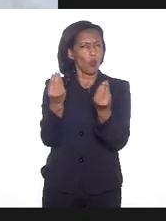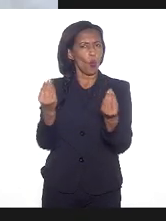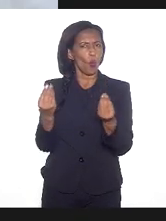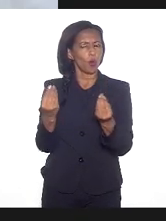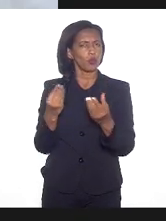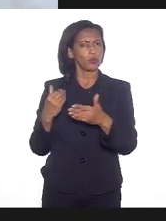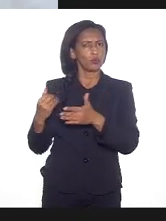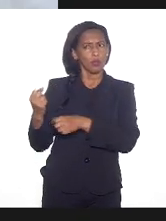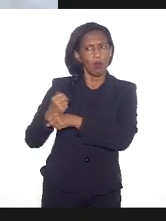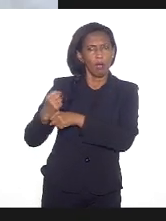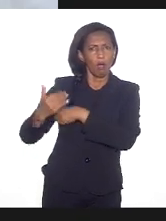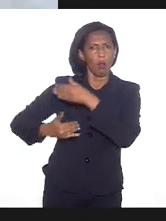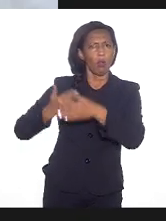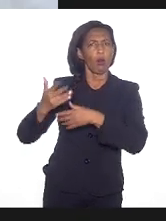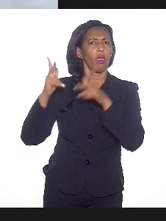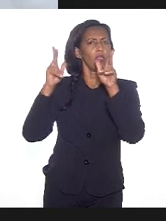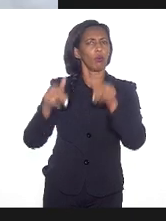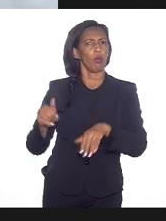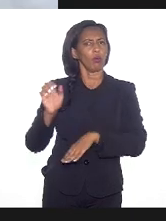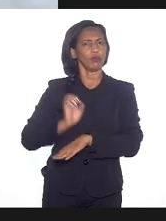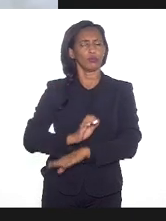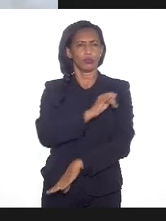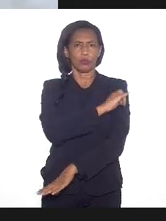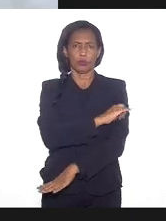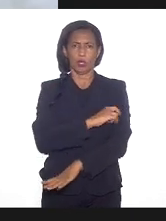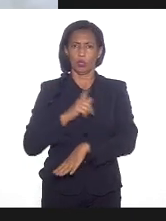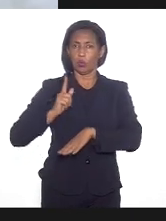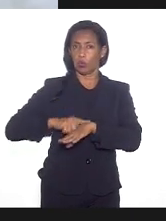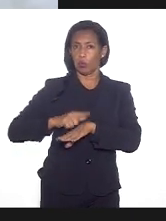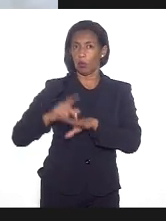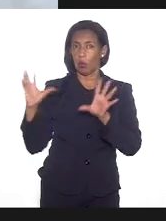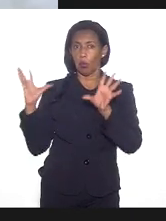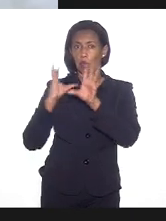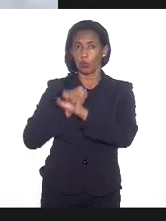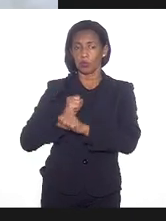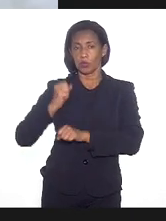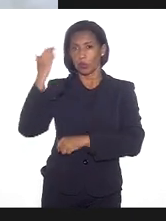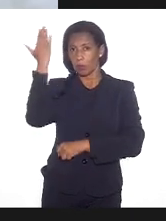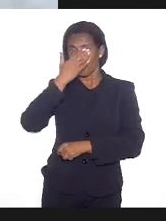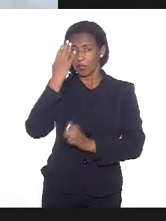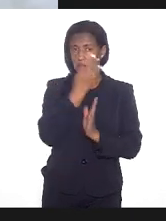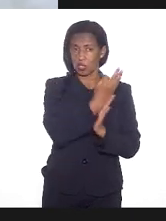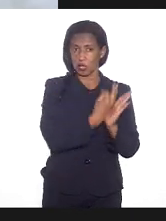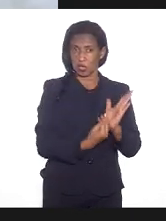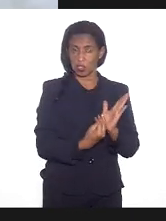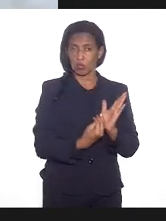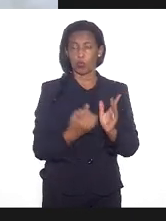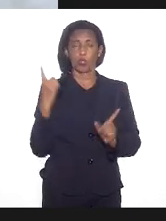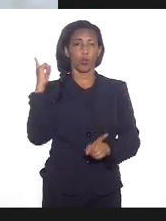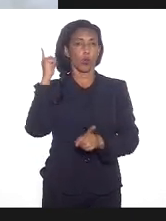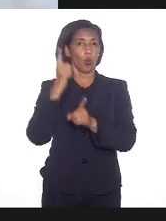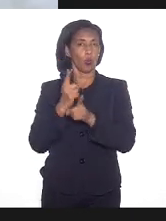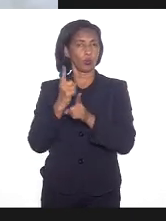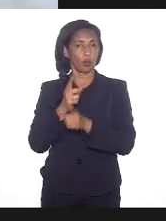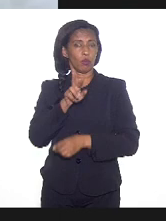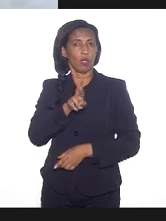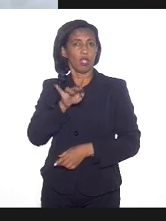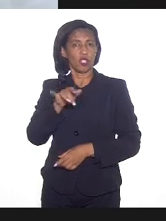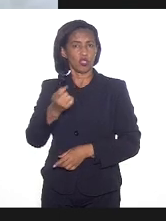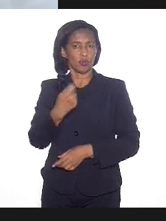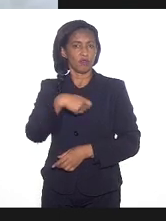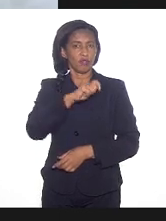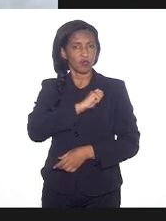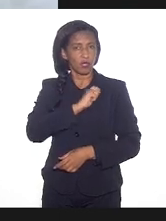quinquênio quanto o estado do Rio de Janeiro. No momento da conclusão do presente relatório, encontramos-nos em regime de recuperação